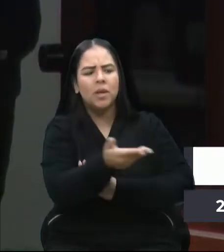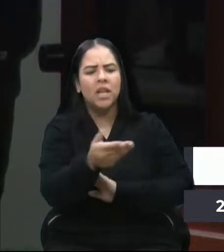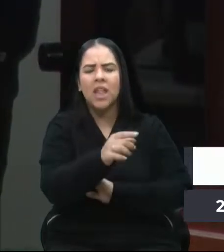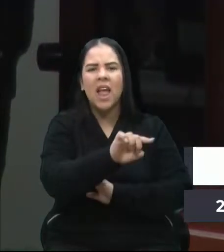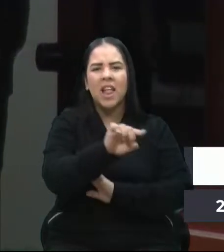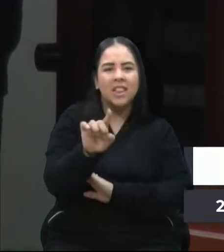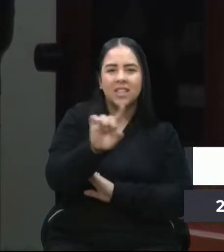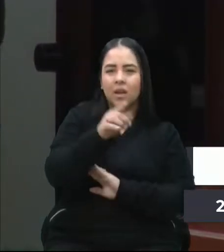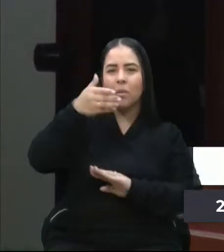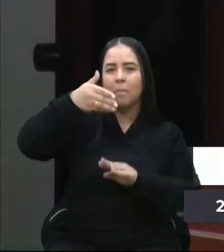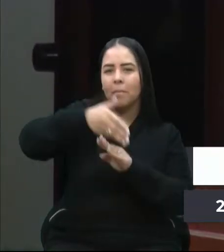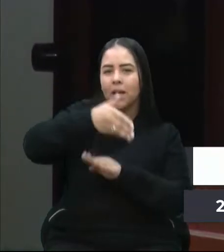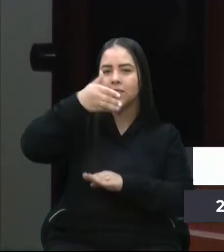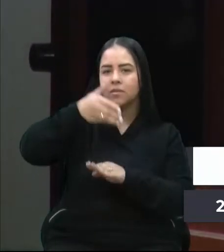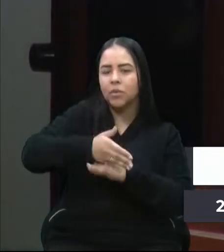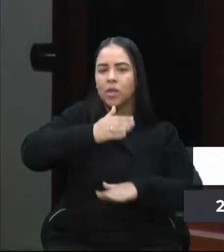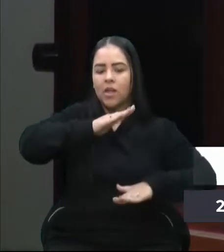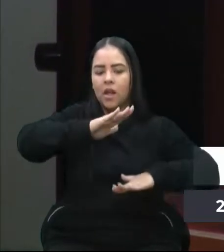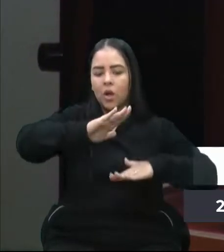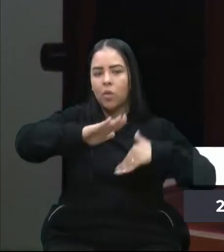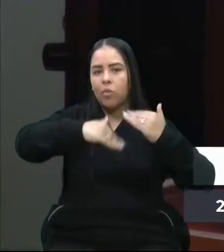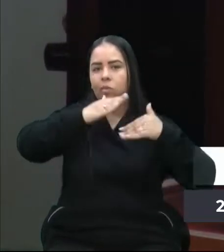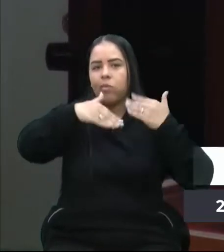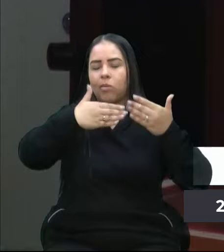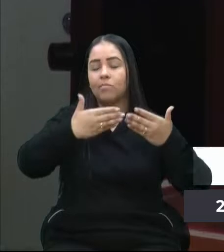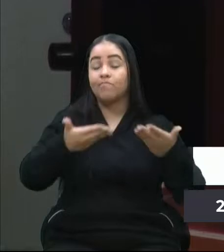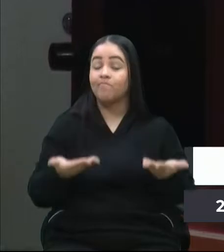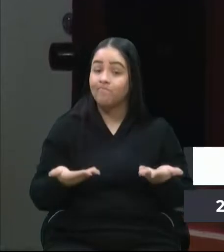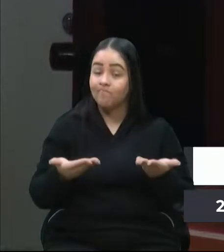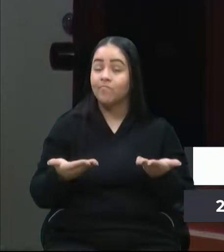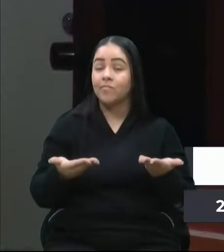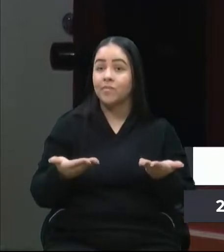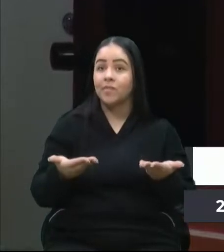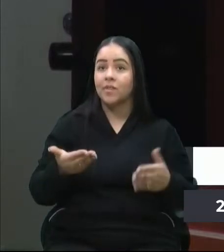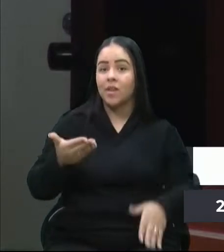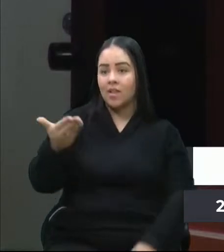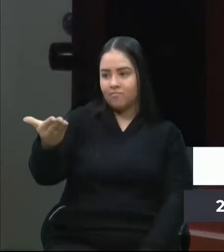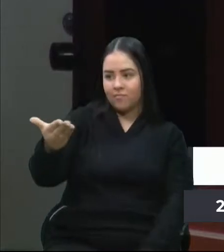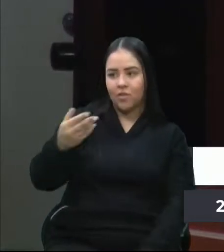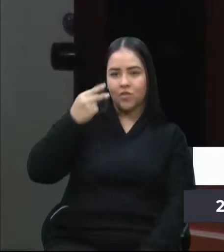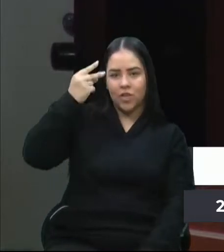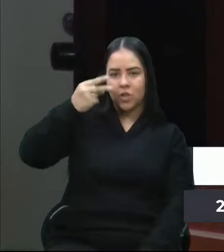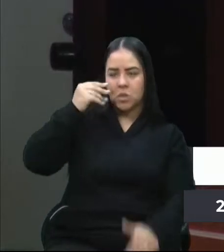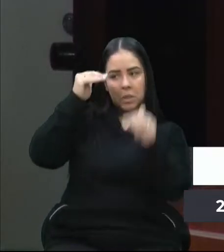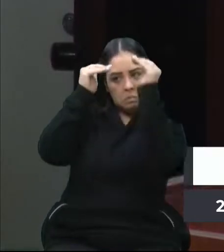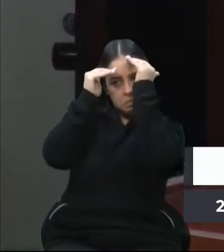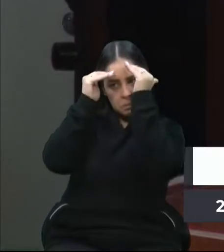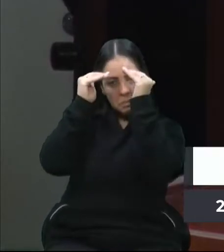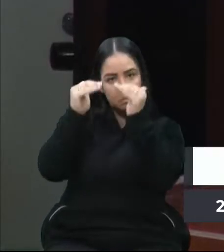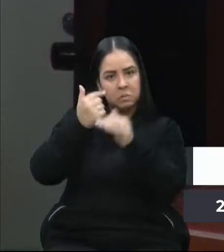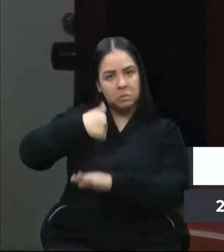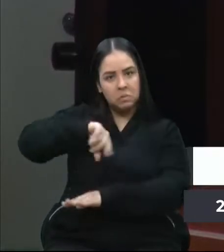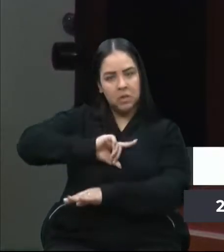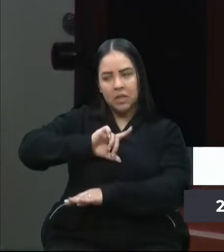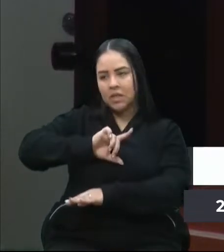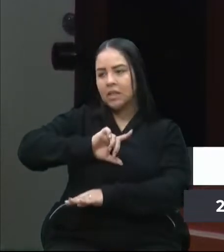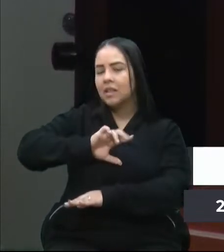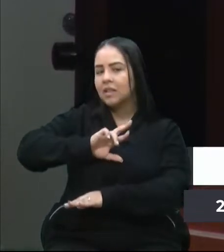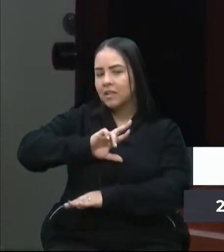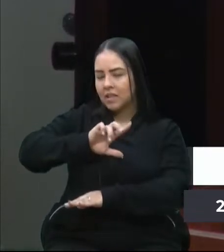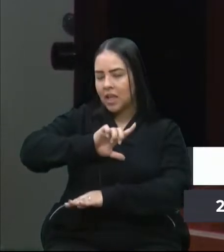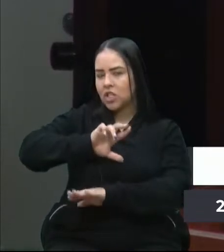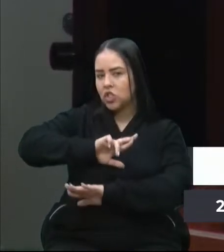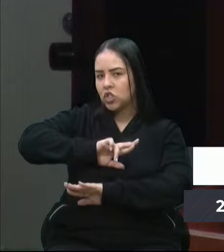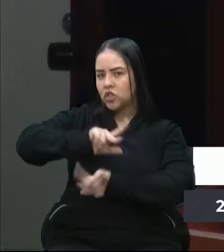participam dessas construções. Já que o meu vereador, e com respeito, nós temos divergência nesse tema, mas estamos